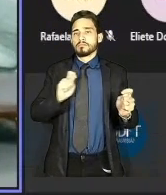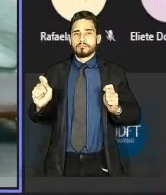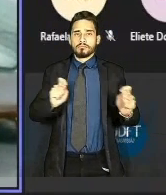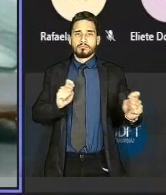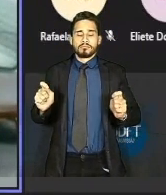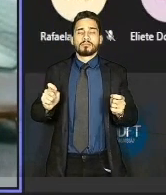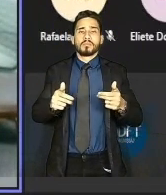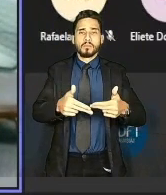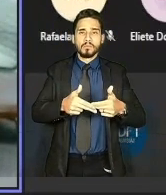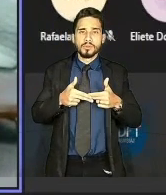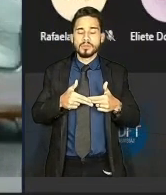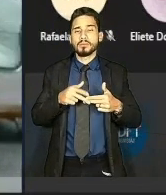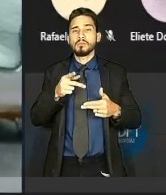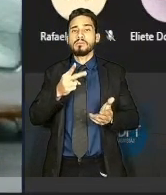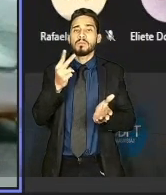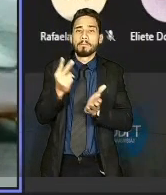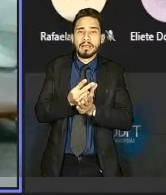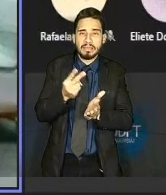estou conseguindo...